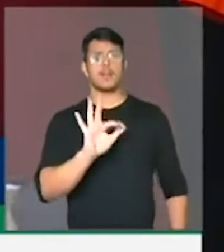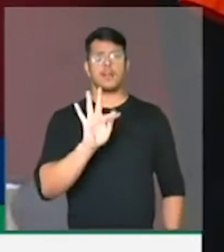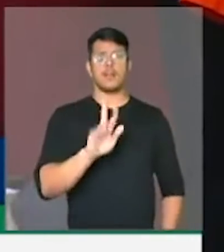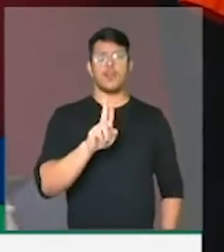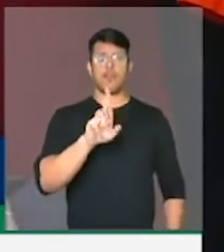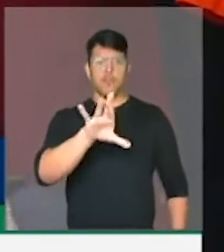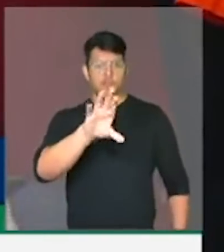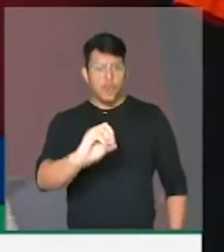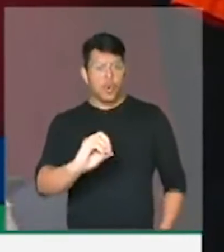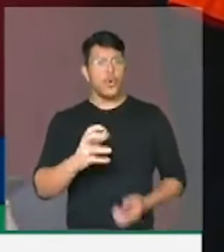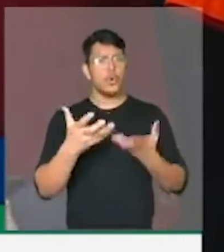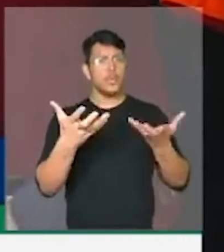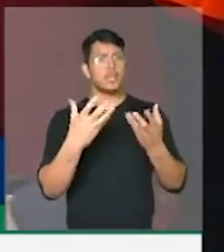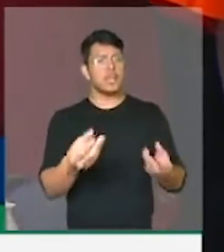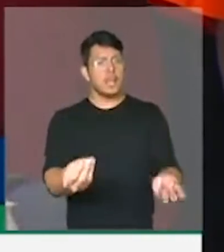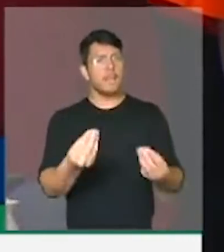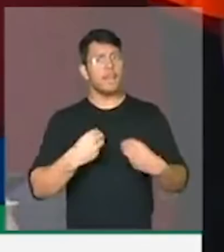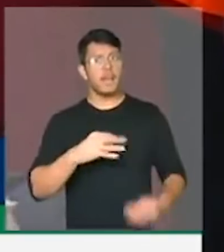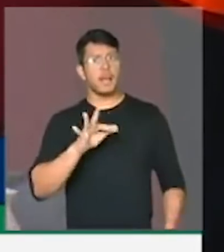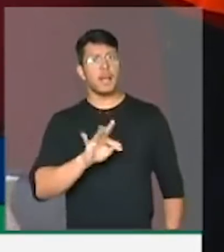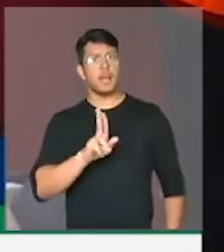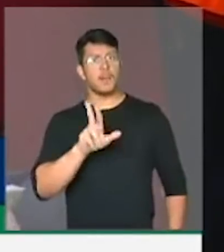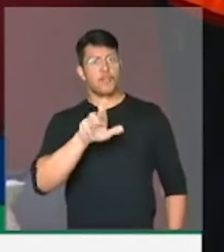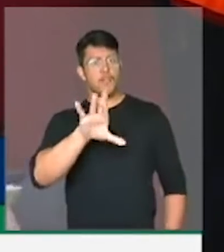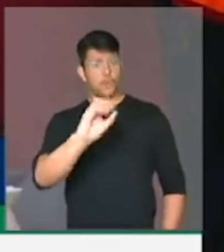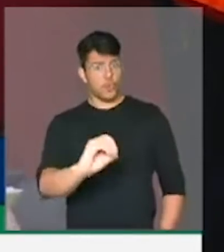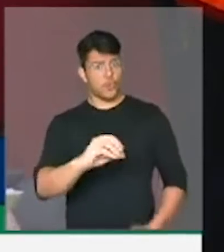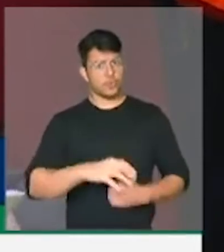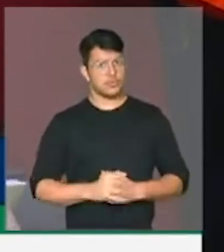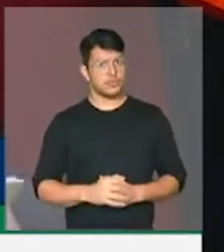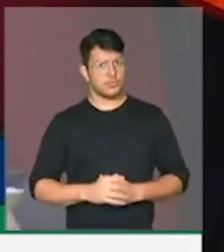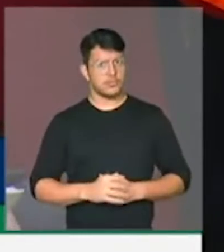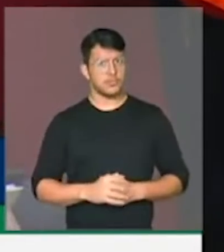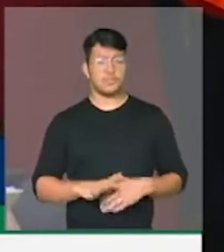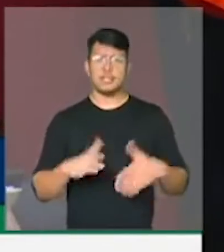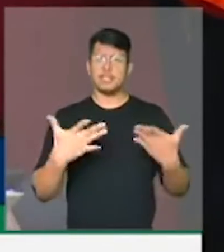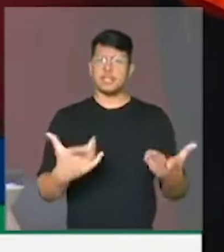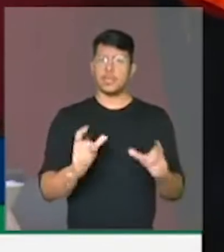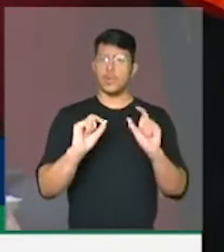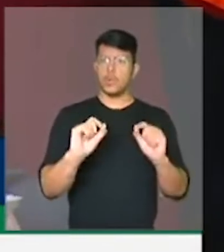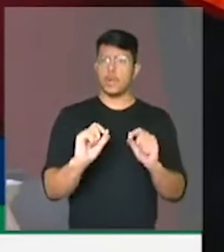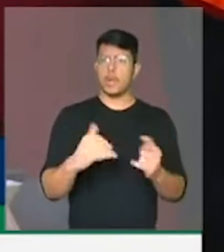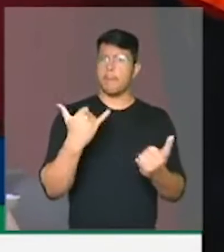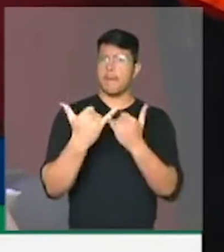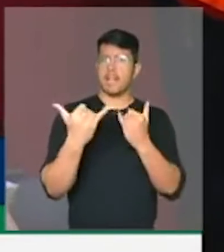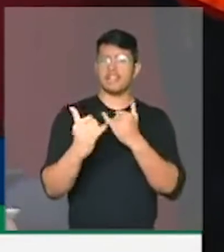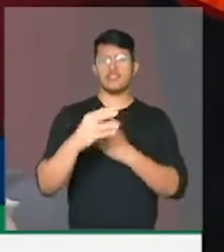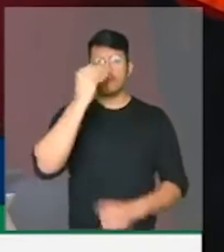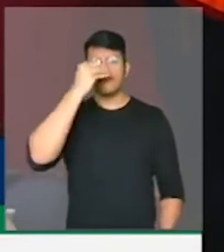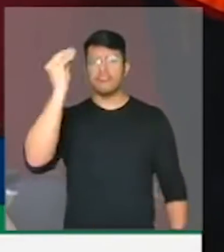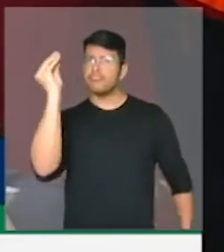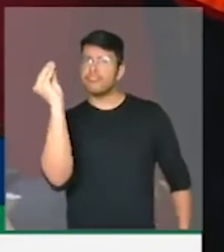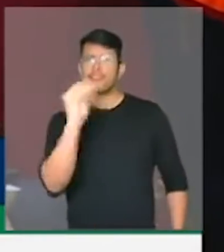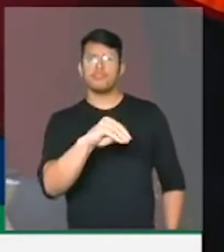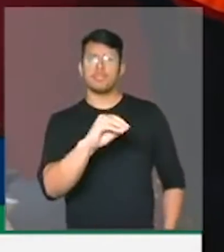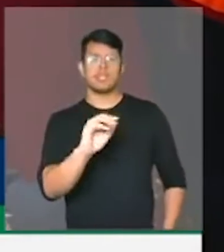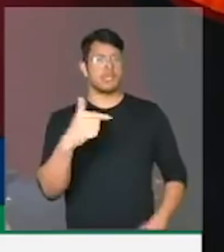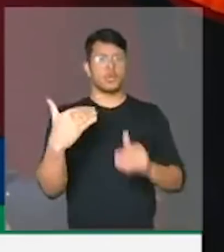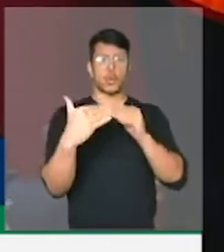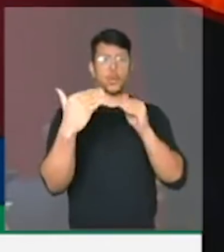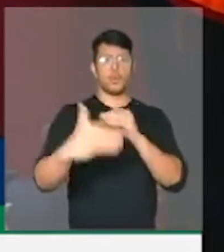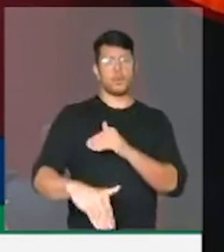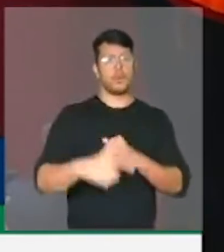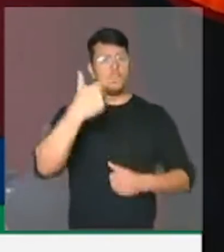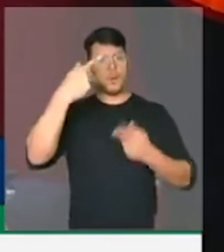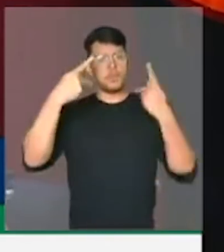a qualquer preço contra mim. Risos. A declaração, absolutamente desrespeitosa, incompatível com a postura de um presidente